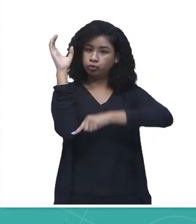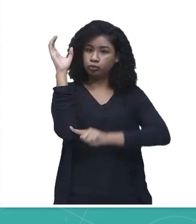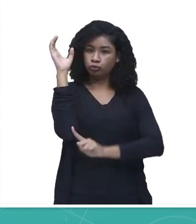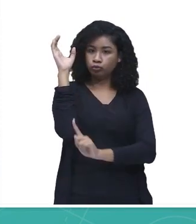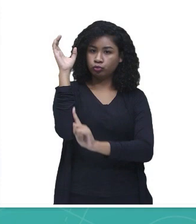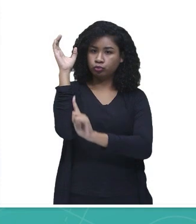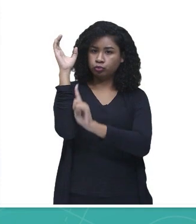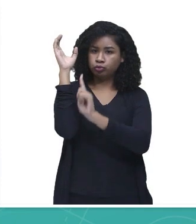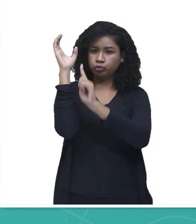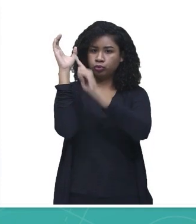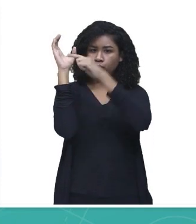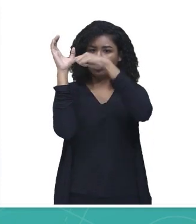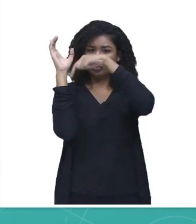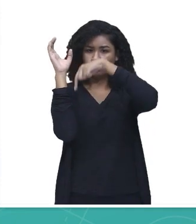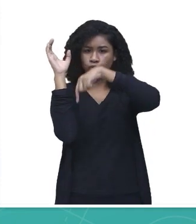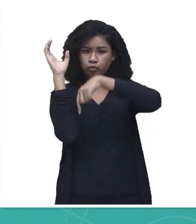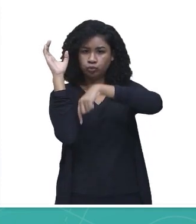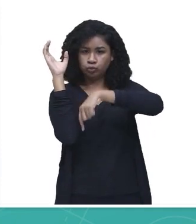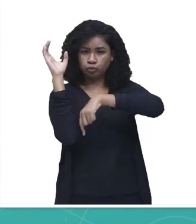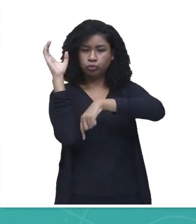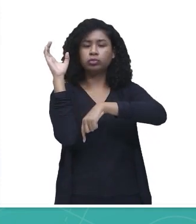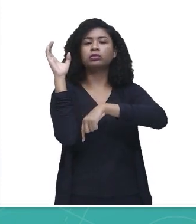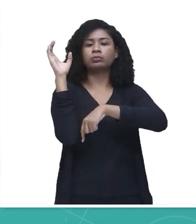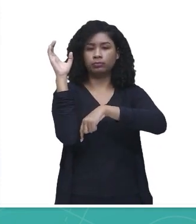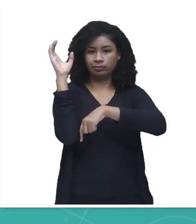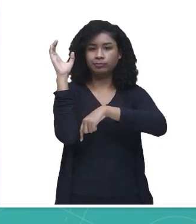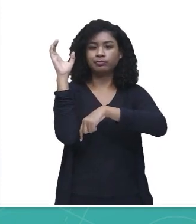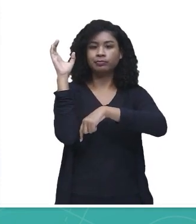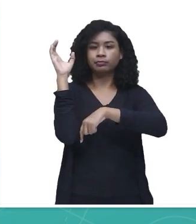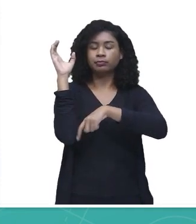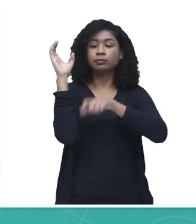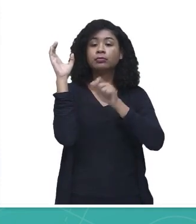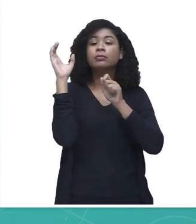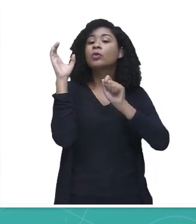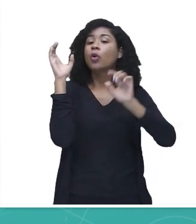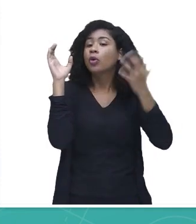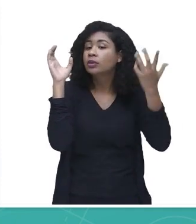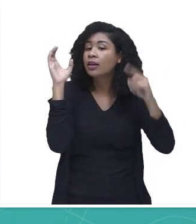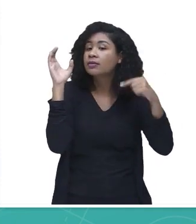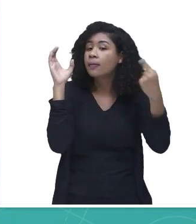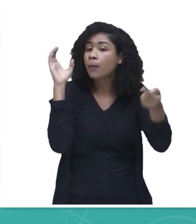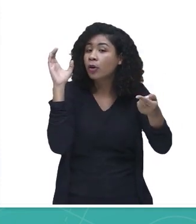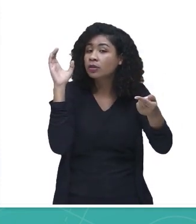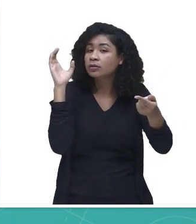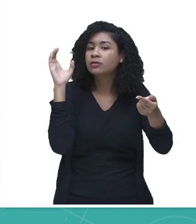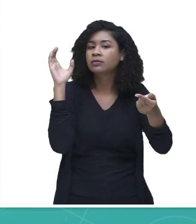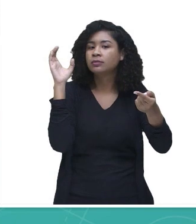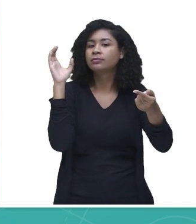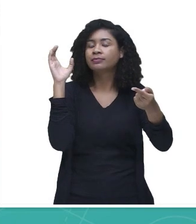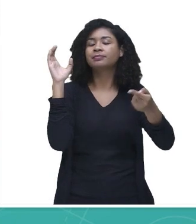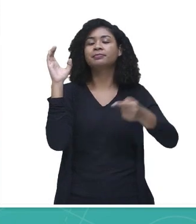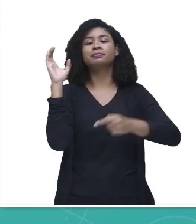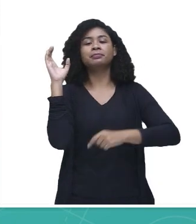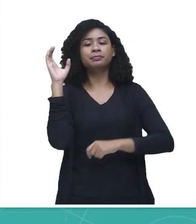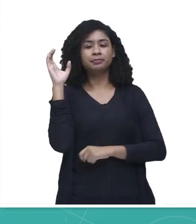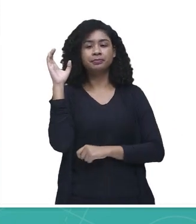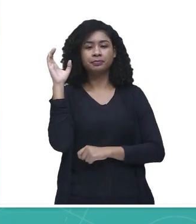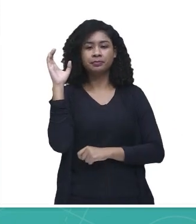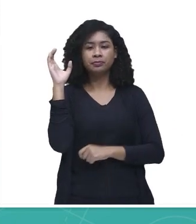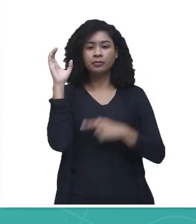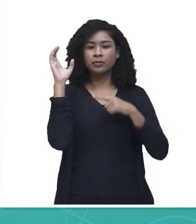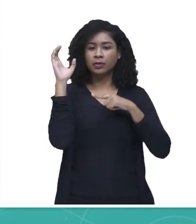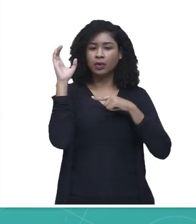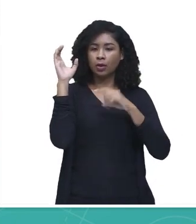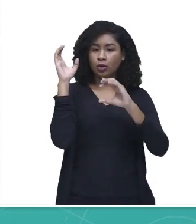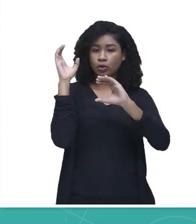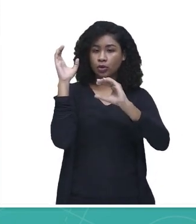raízes absorvem a água que está na terra. E aí o que vai acontecer? Temos o dióxido de carbono, né, ou gás